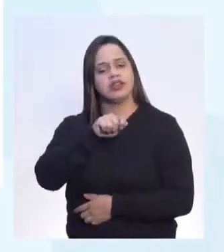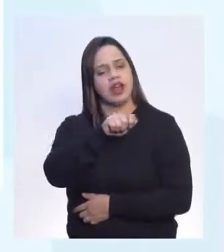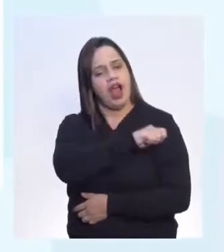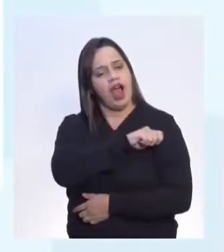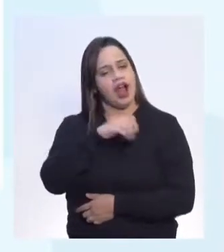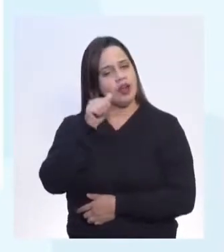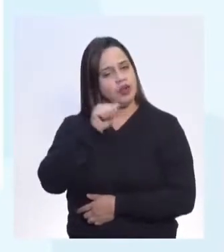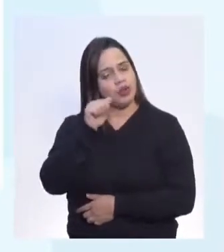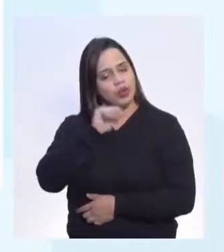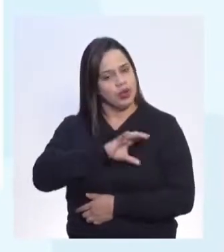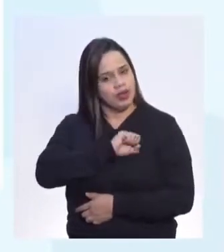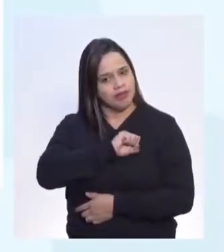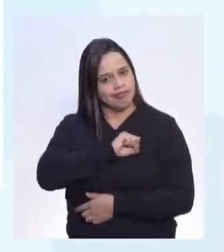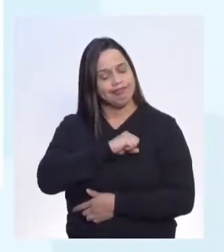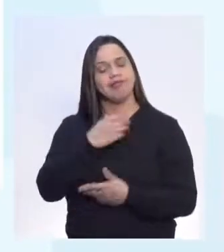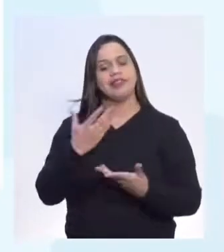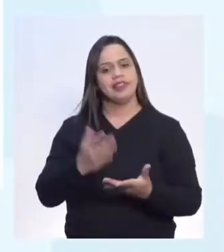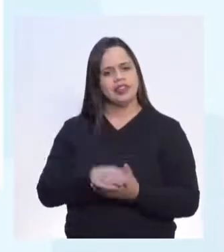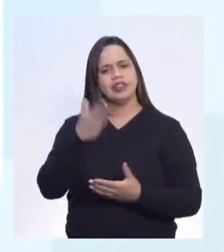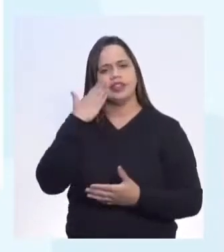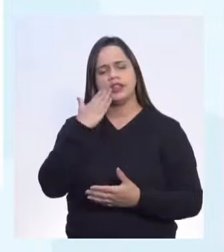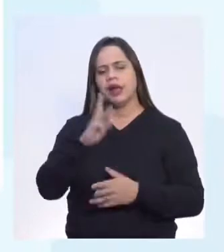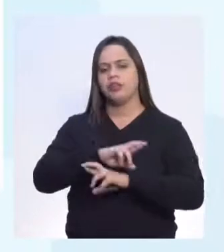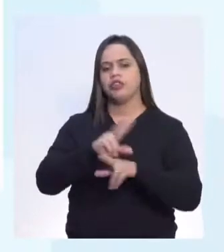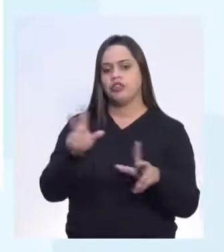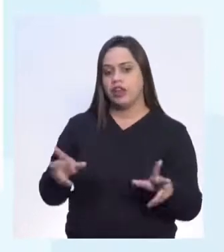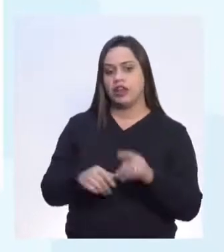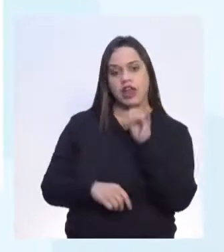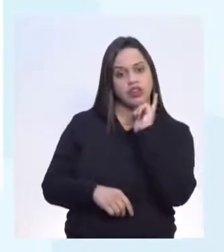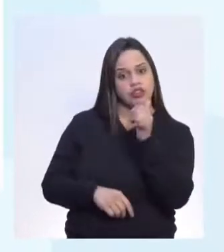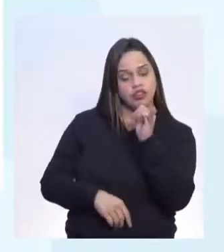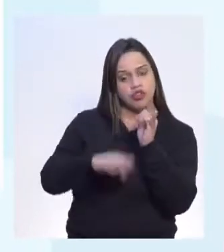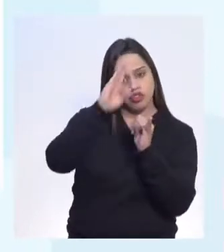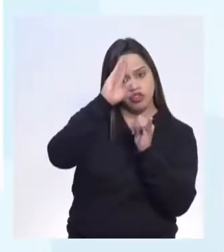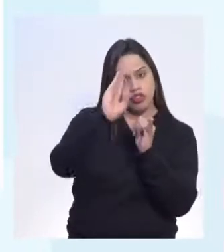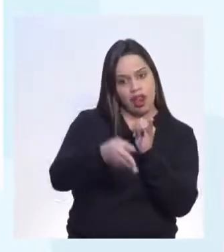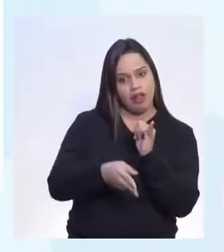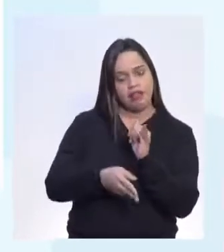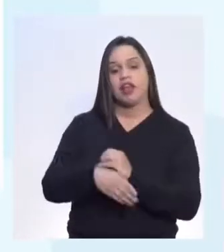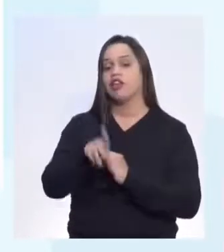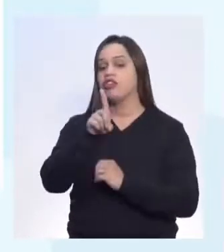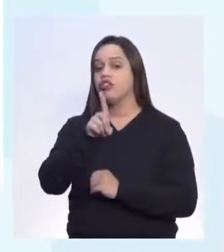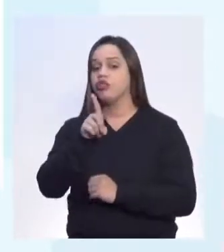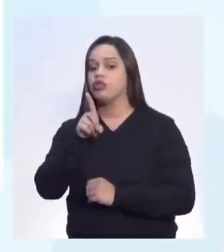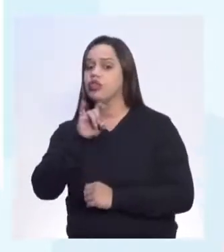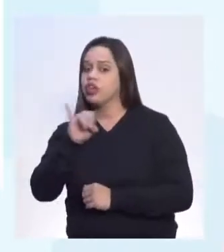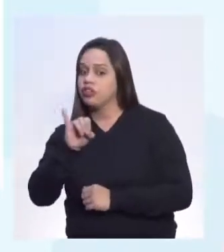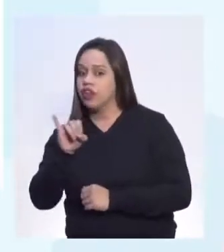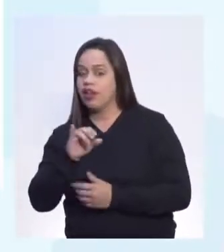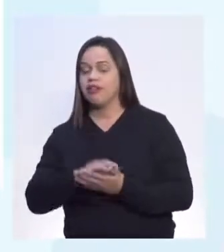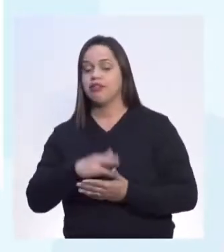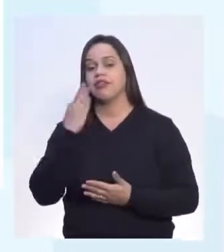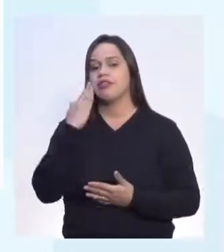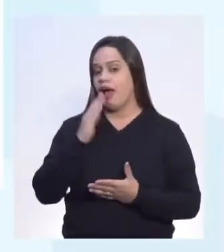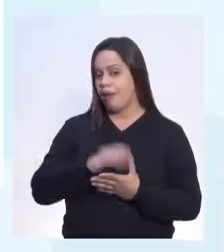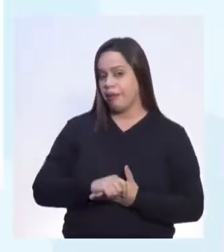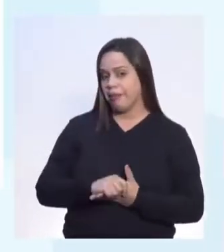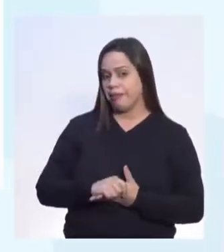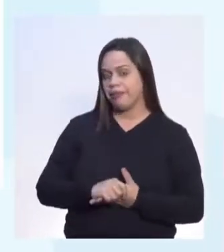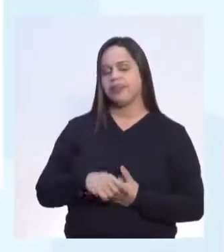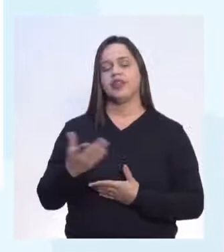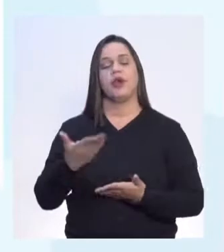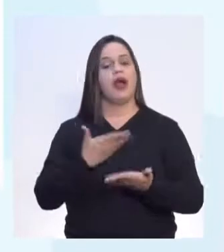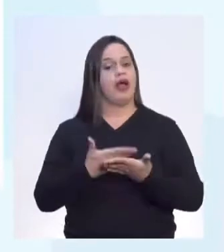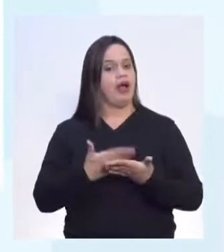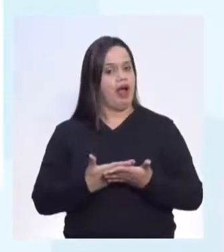você sabe a diferença entre discurso direto e discurso indireto? Olha, essas aulas aí sobre